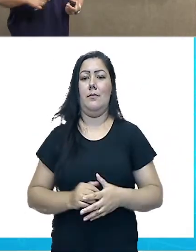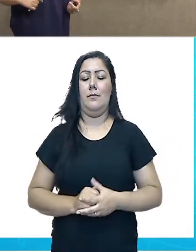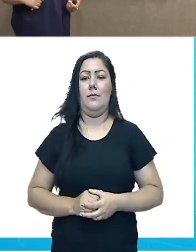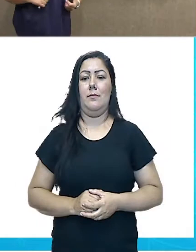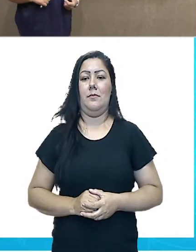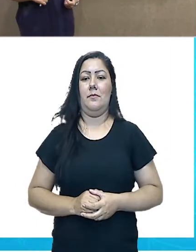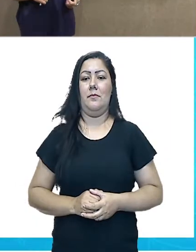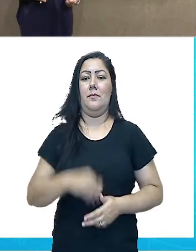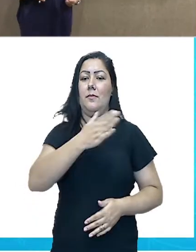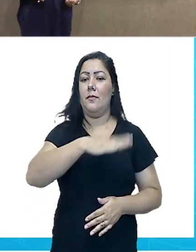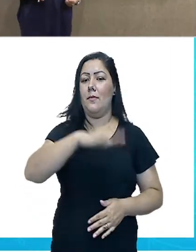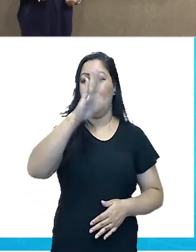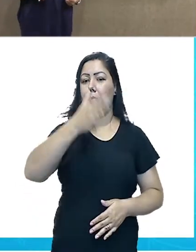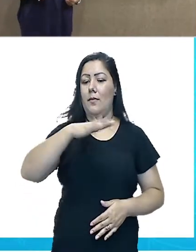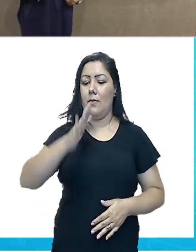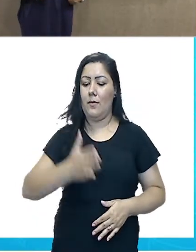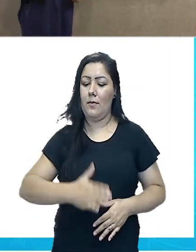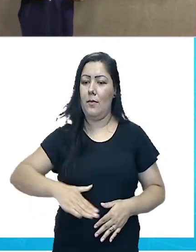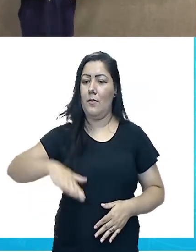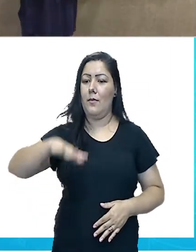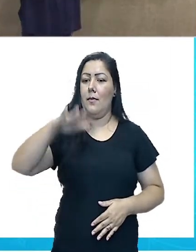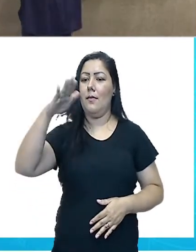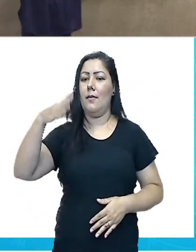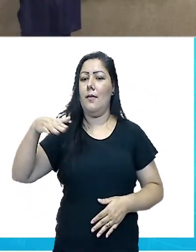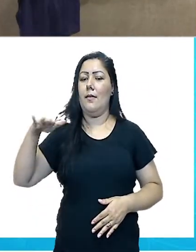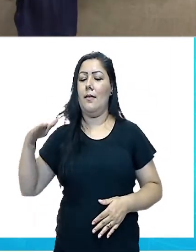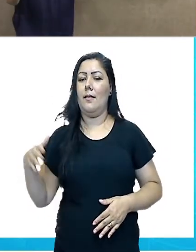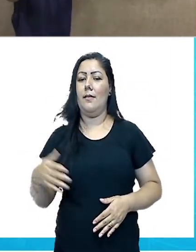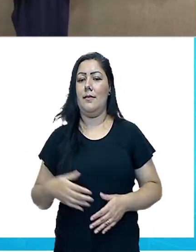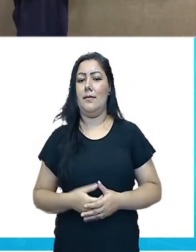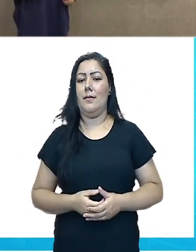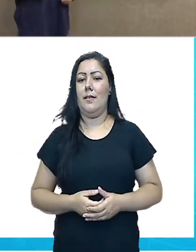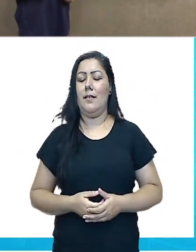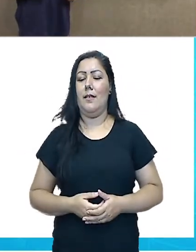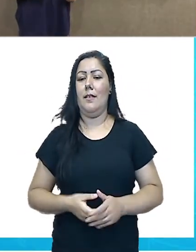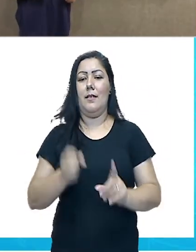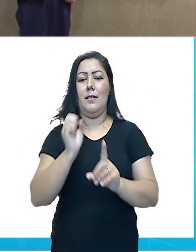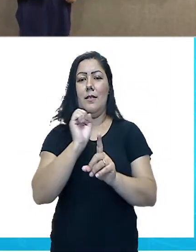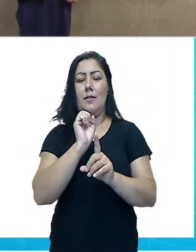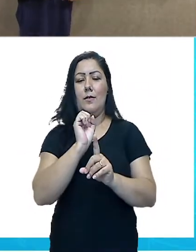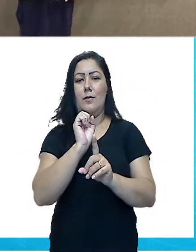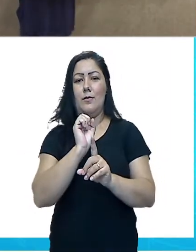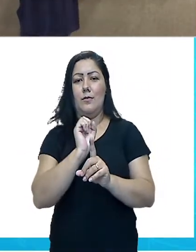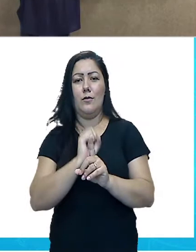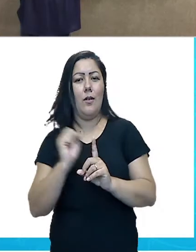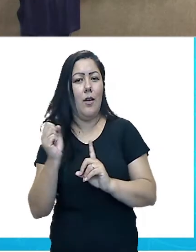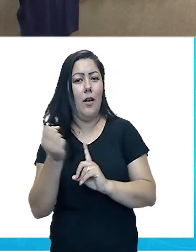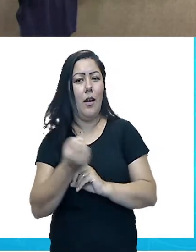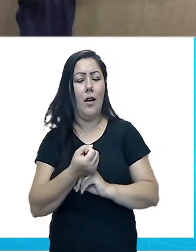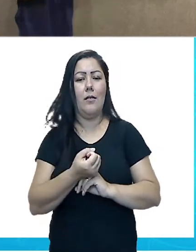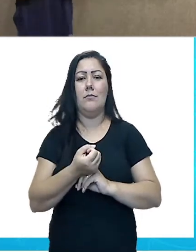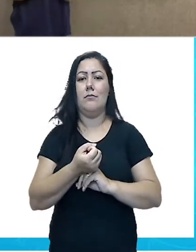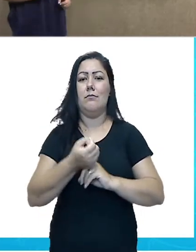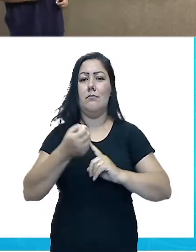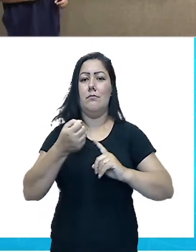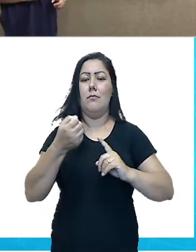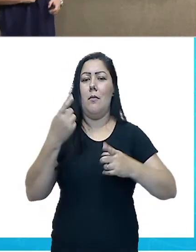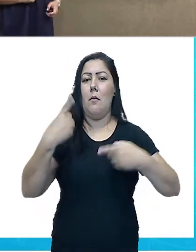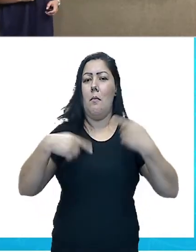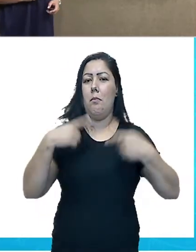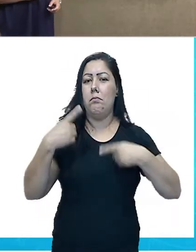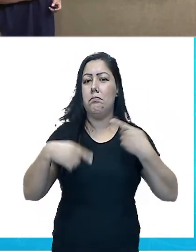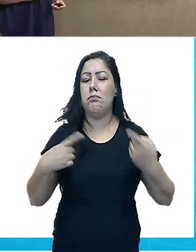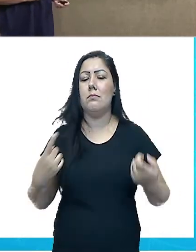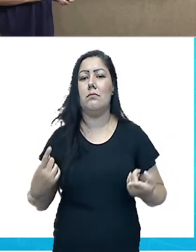no relevo, tá? Nas questões sociais, elas são